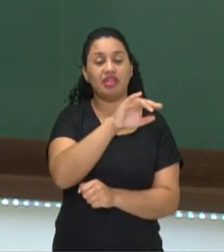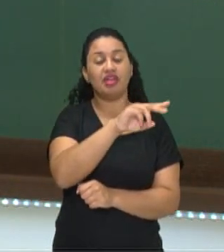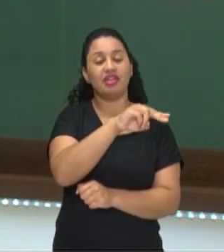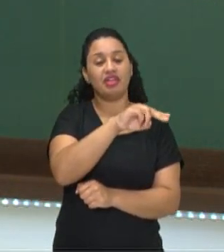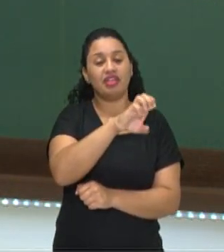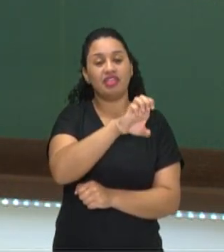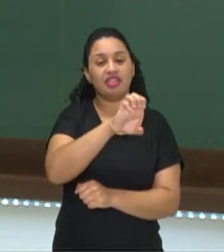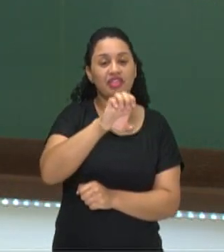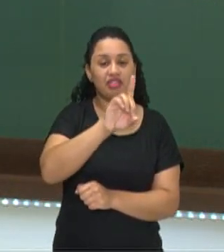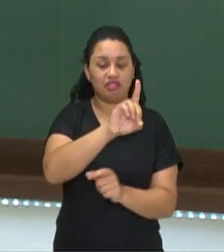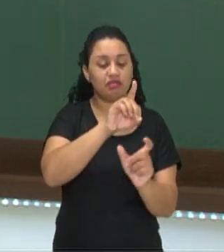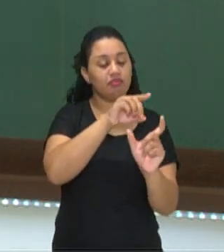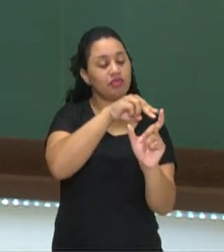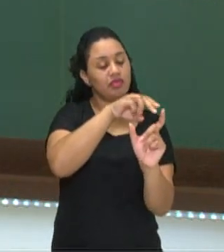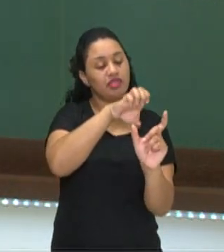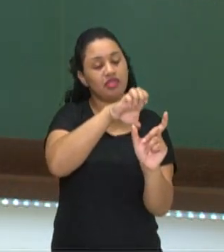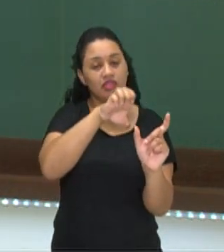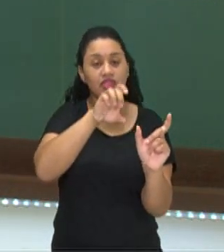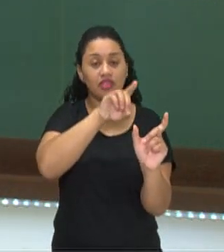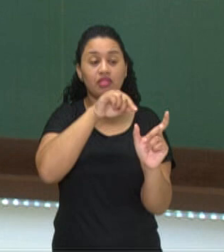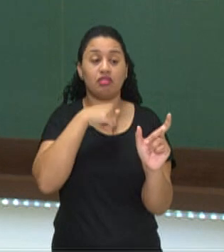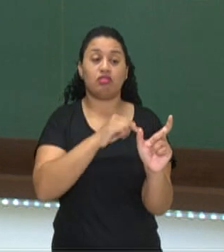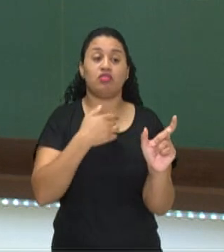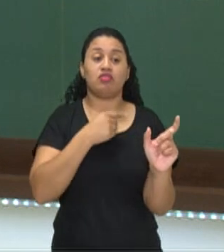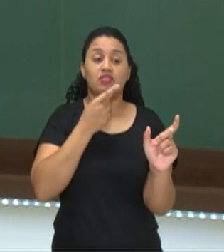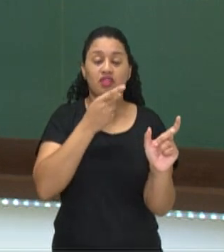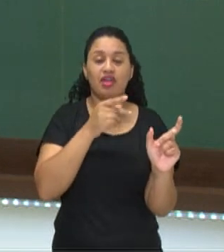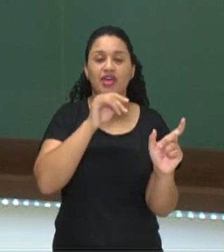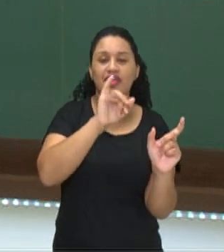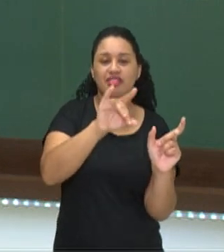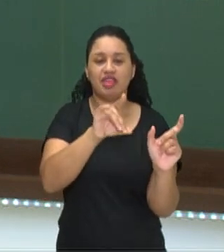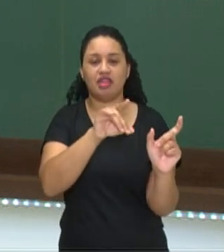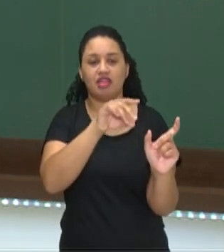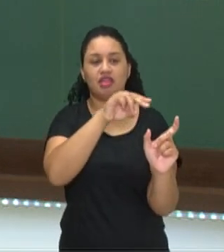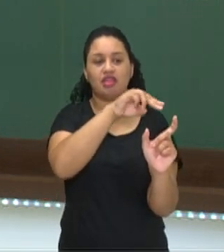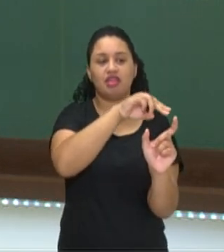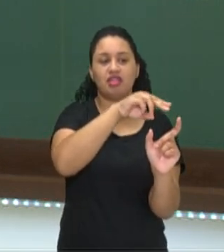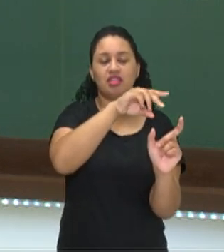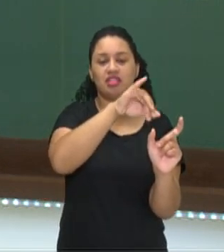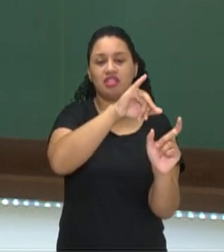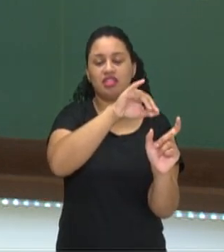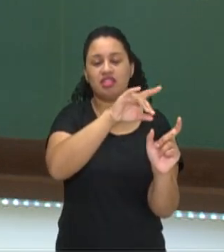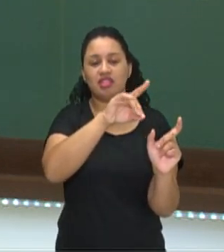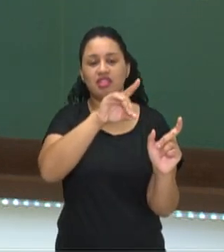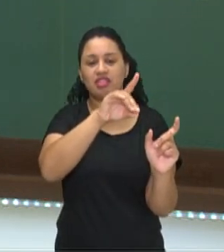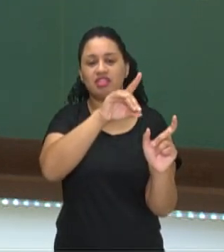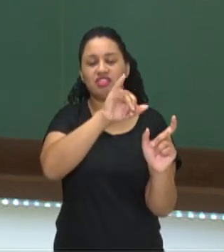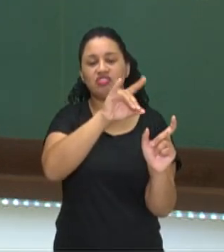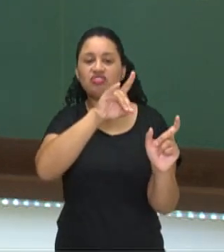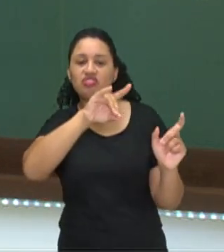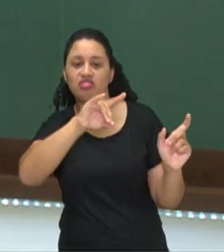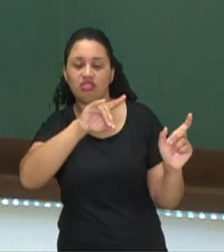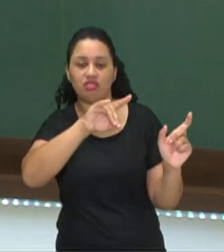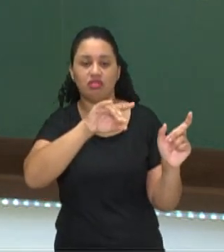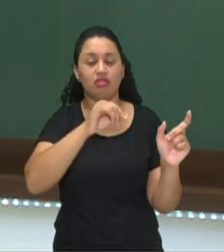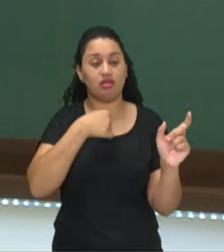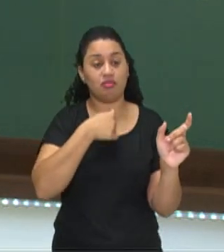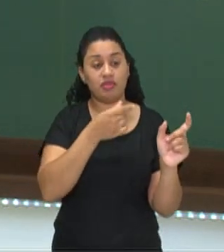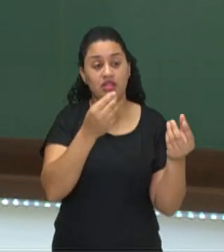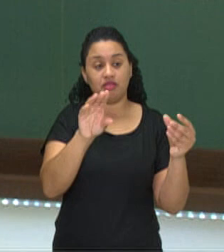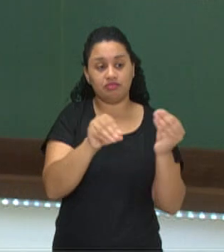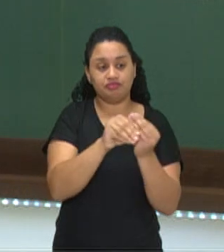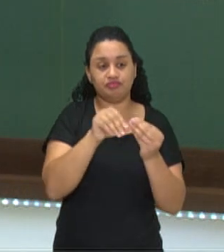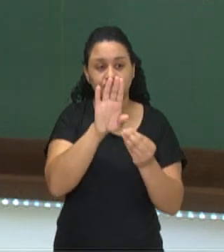hora de você pronunciá-lo no passado, você pronuncia com o som de id, needed. Você acrescenta uma sílaba a mais. No